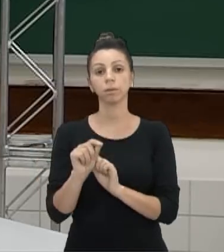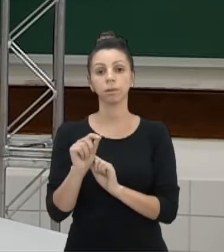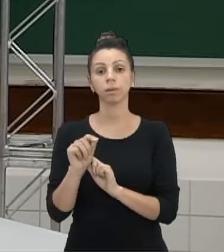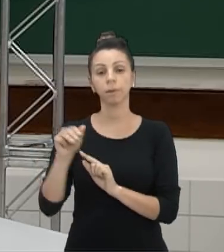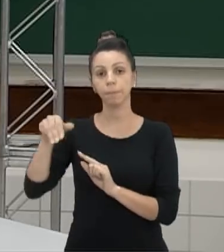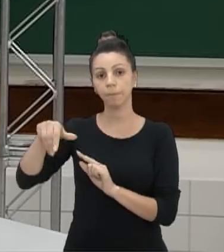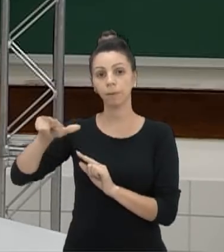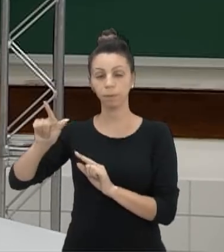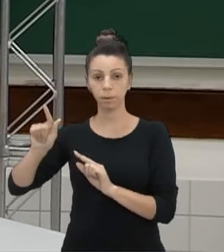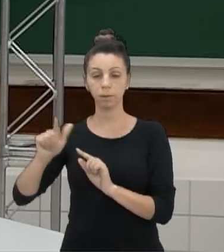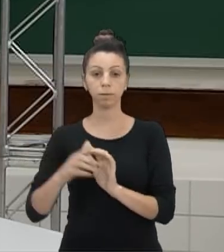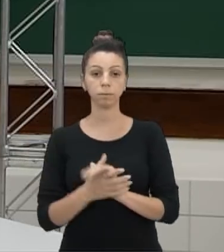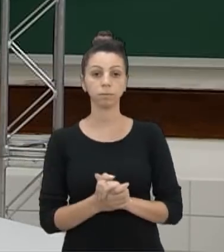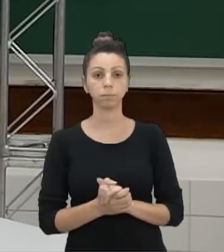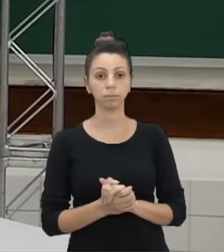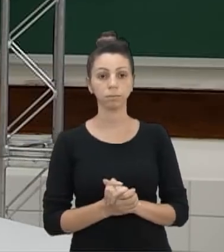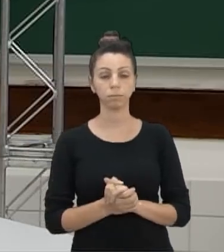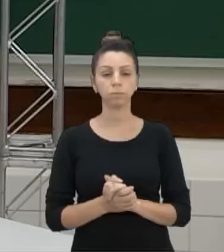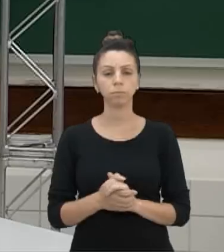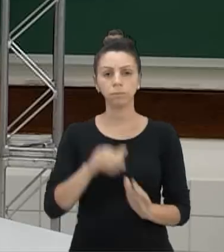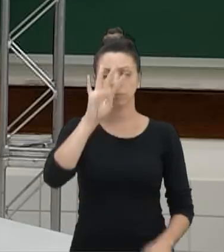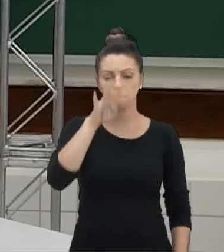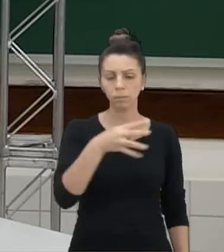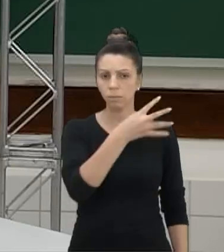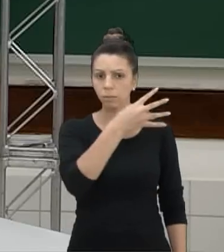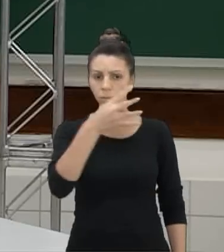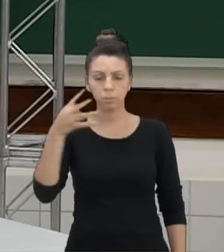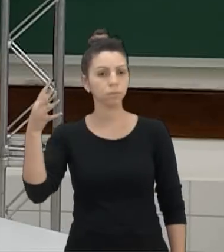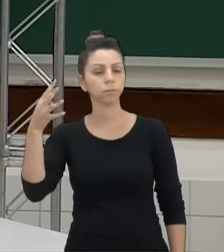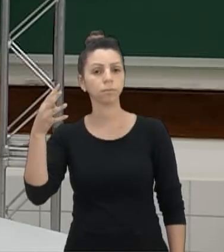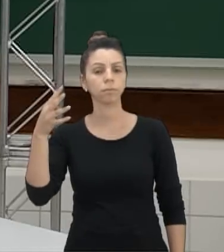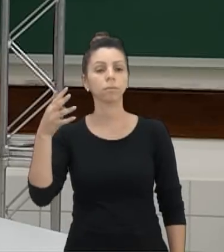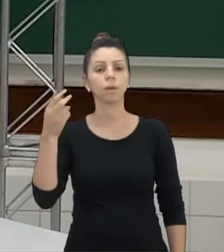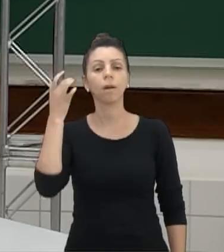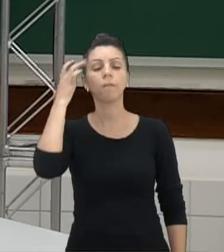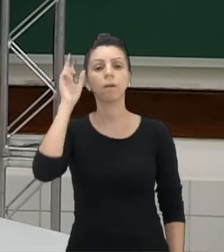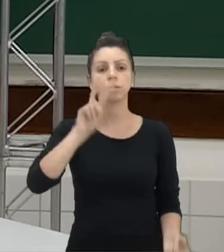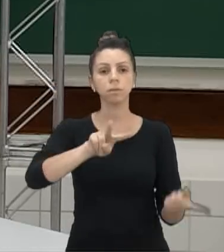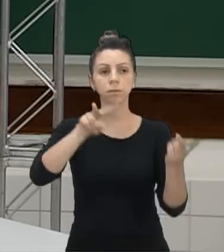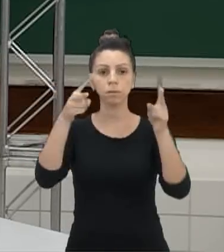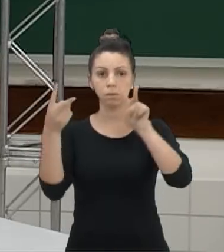uma tabelinha, igual a gente tinha nas unidades métricas, para facilitar essa transformação.